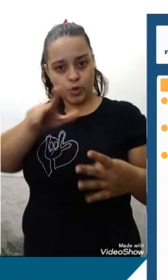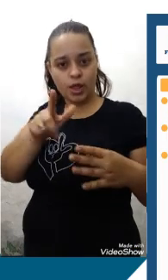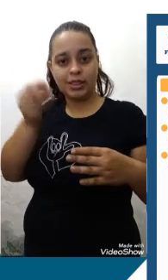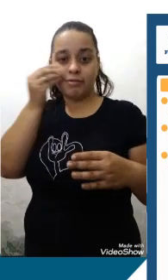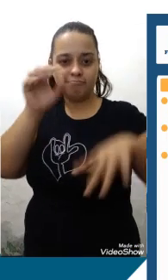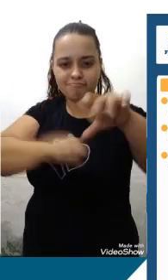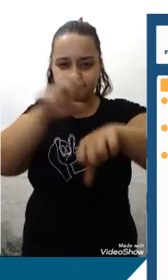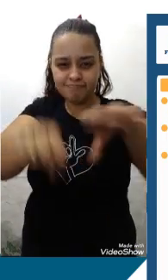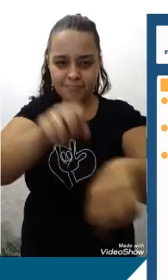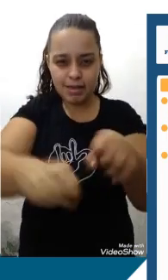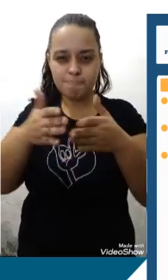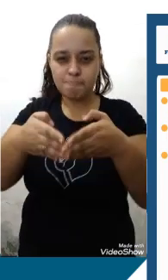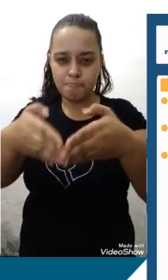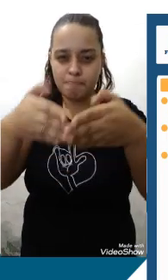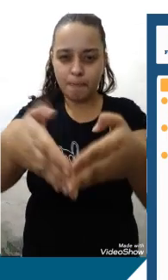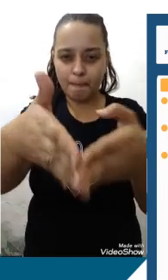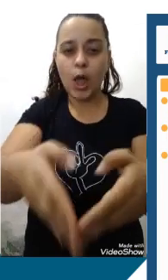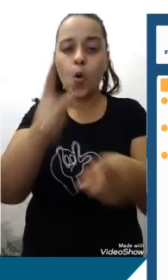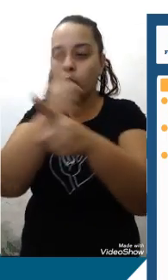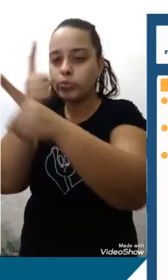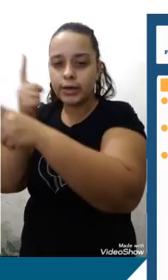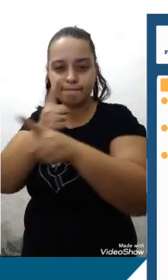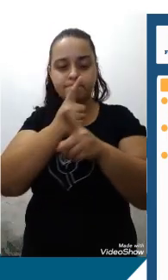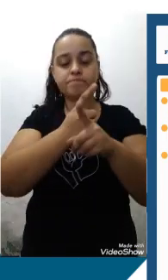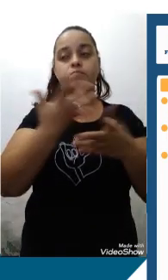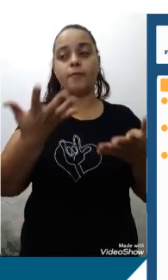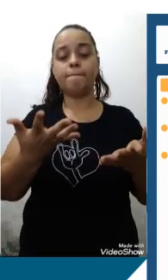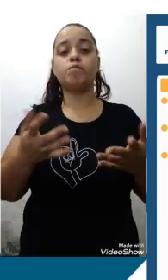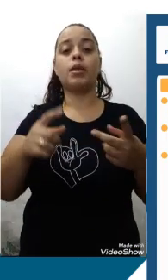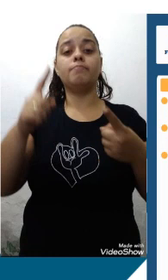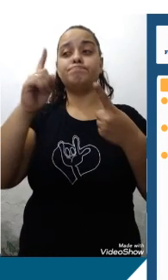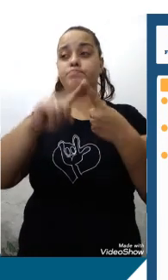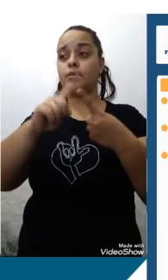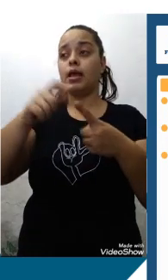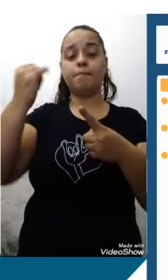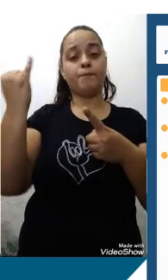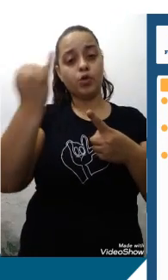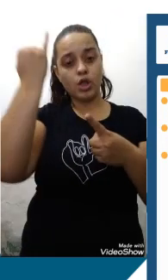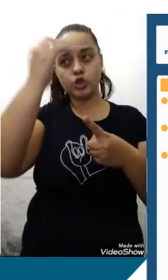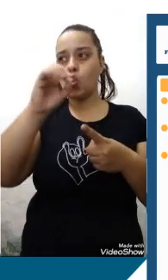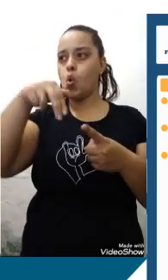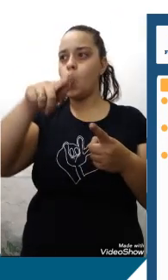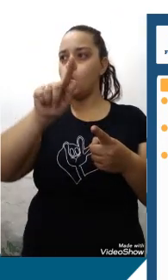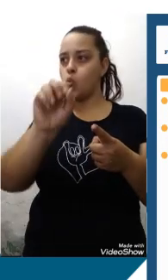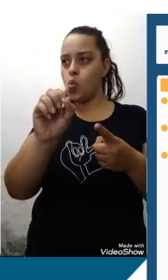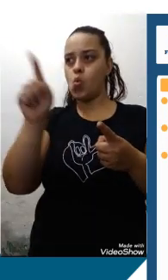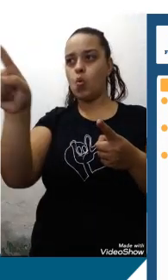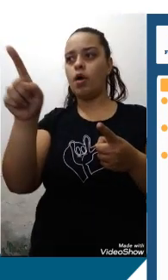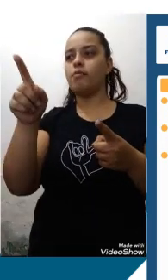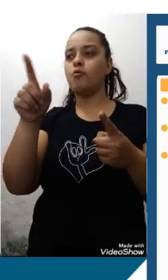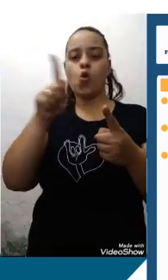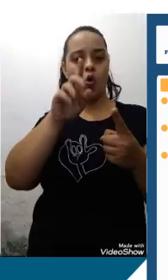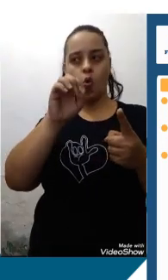em 1482, dois marcos importantes se apresentam. Primeiro, a chegada na foz do Rio do Congo, que vai permitir o contato com o